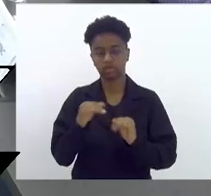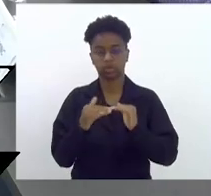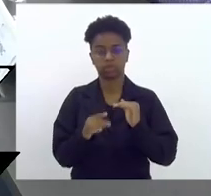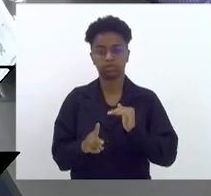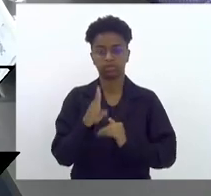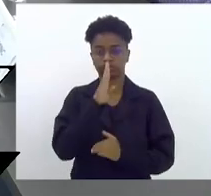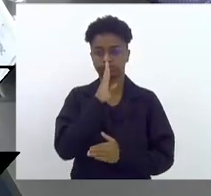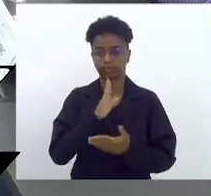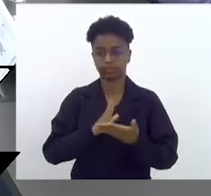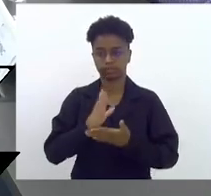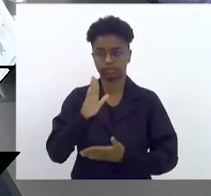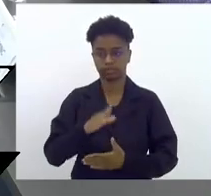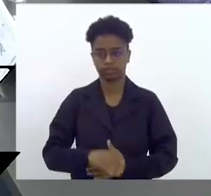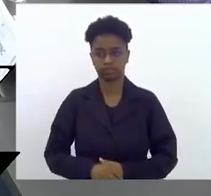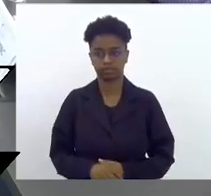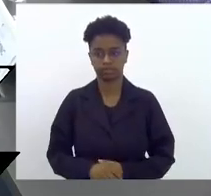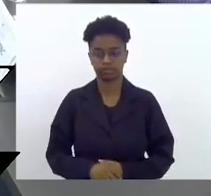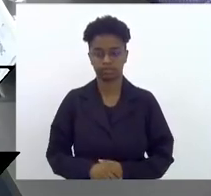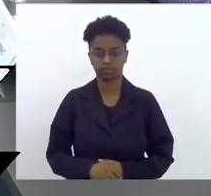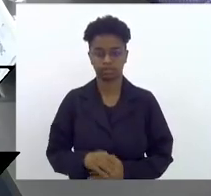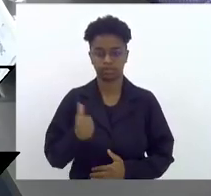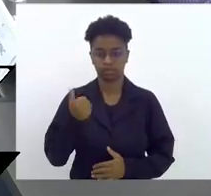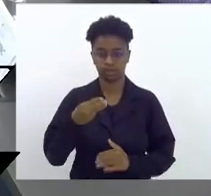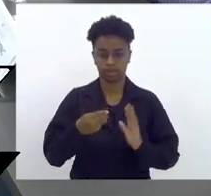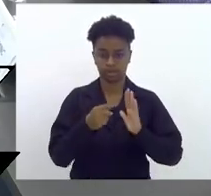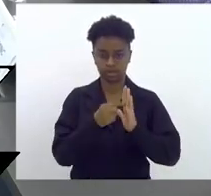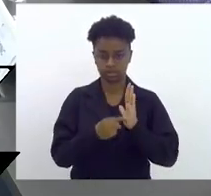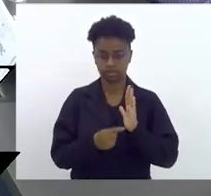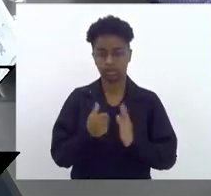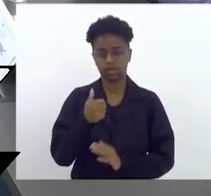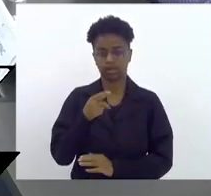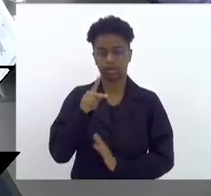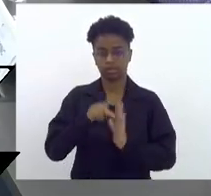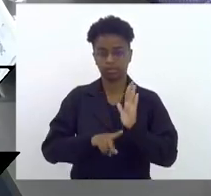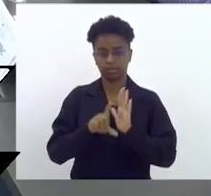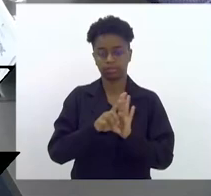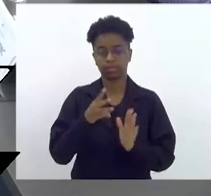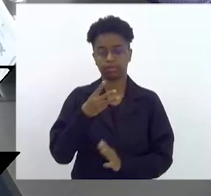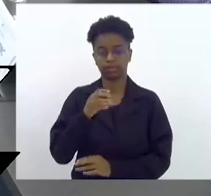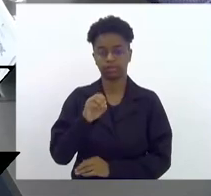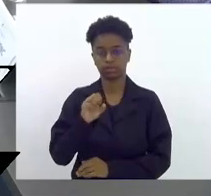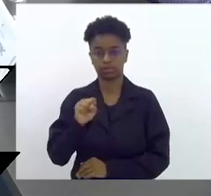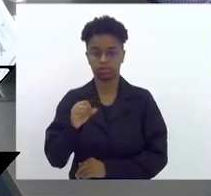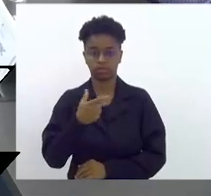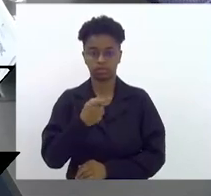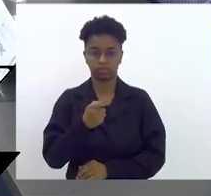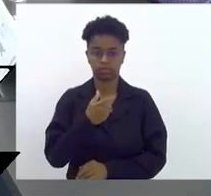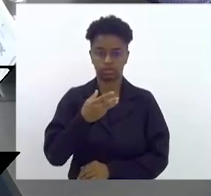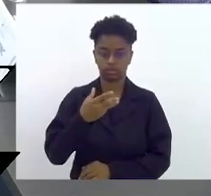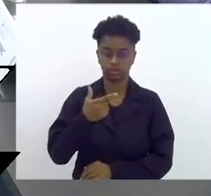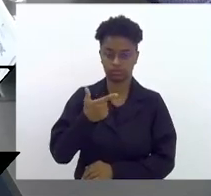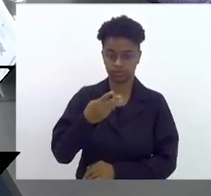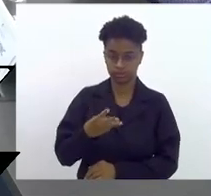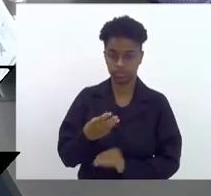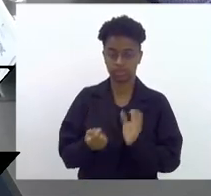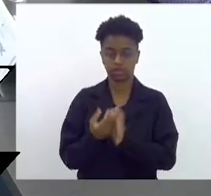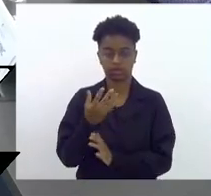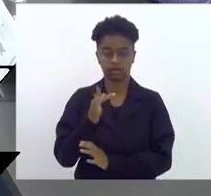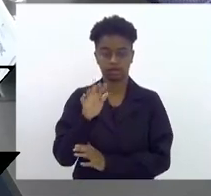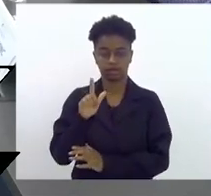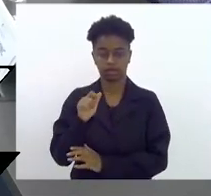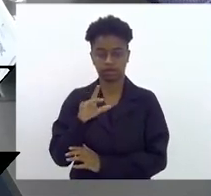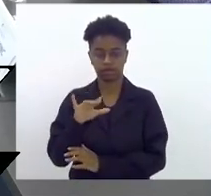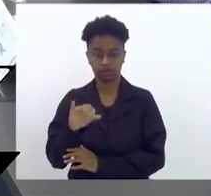Como estão aprovado 13 da pauta PL 308 de 23 de autoria do deputado Flávio serafini